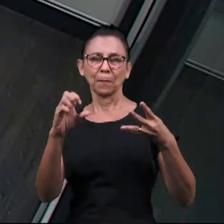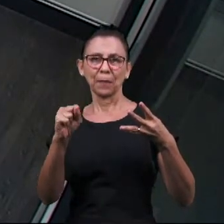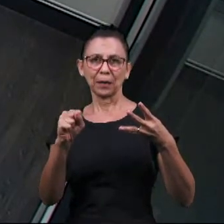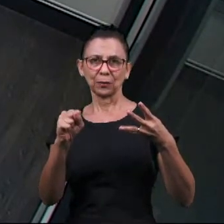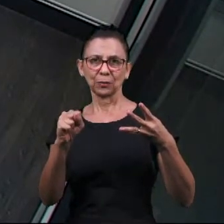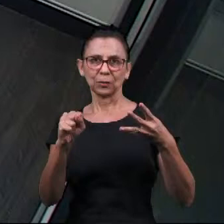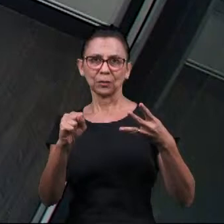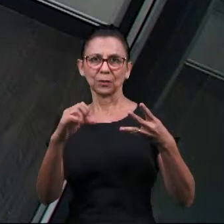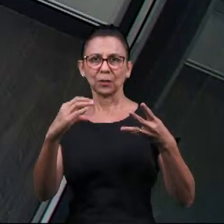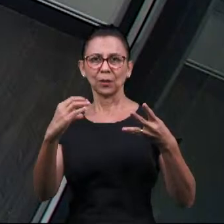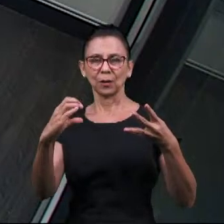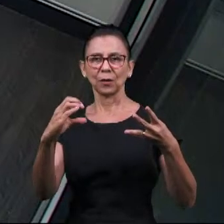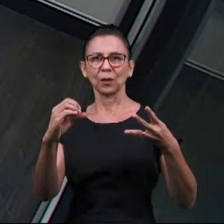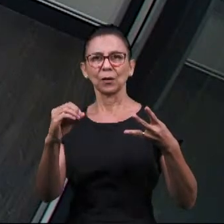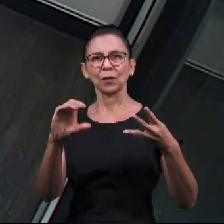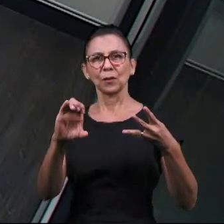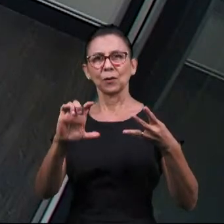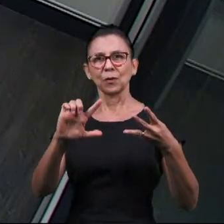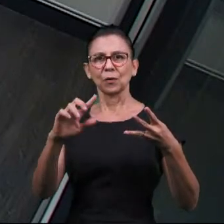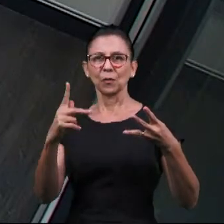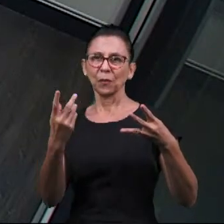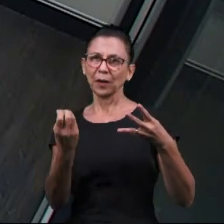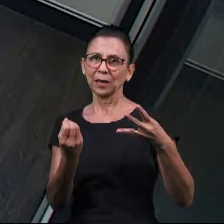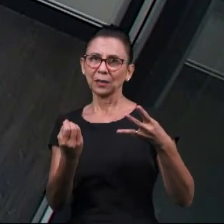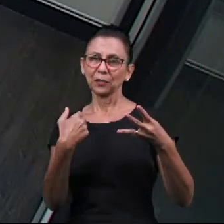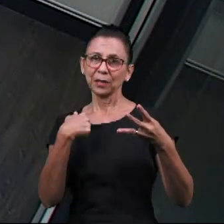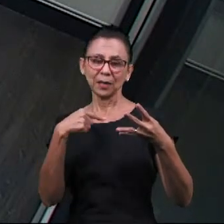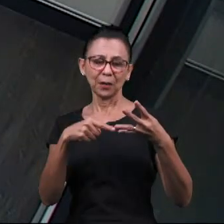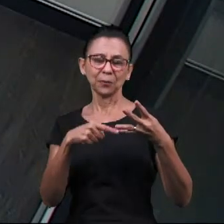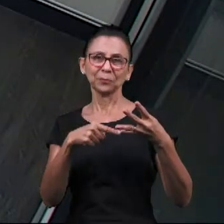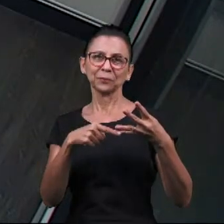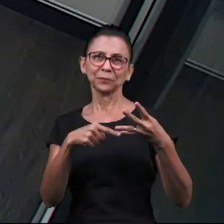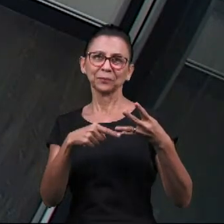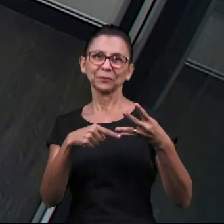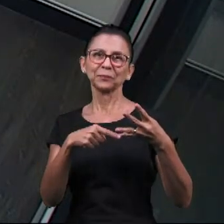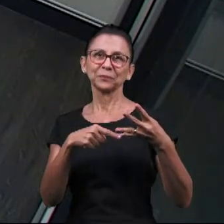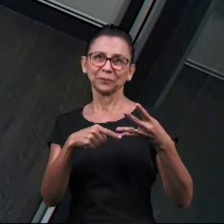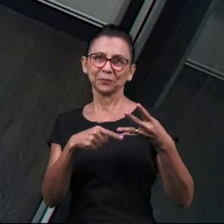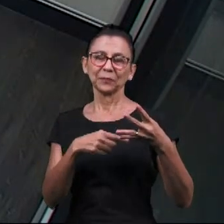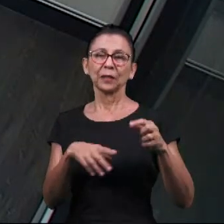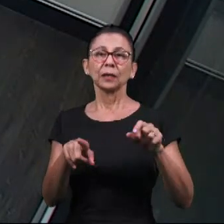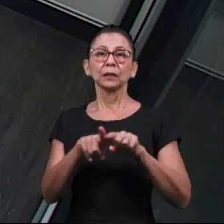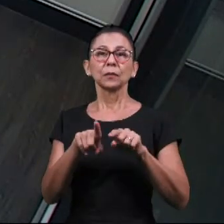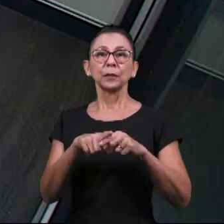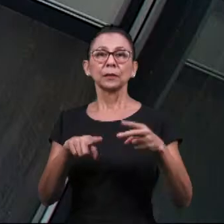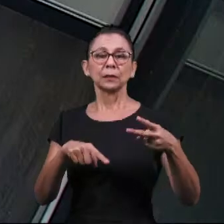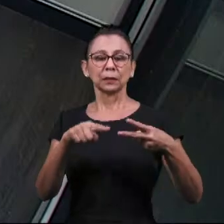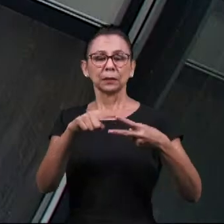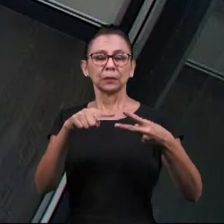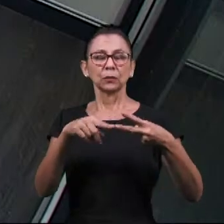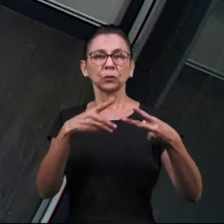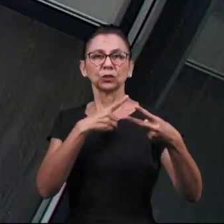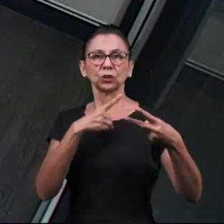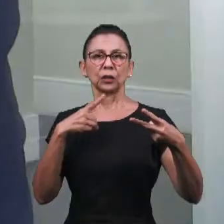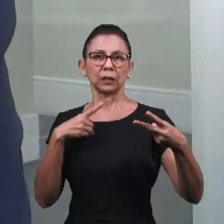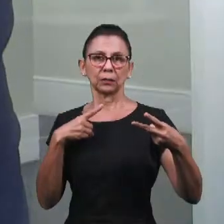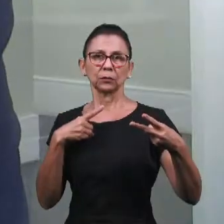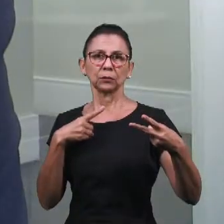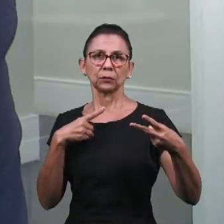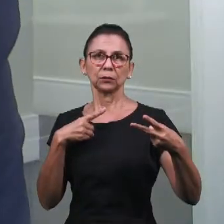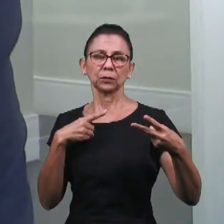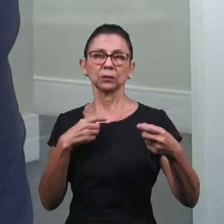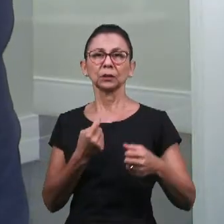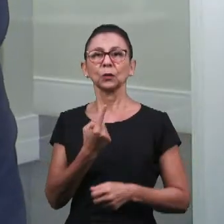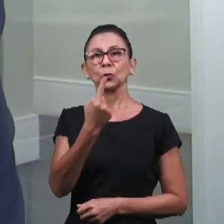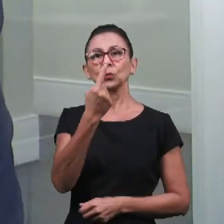Então, família de ministérios, né? Glória a Jesus. Tem mais 2 diáconos, né? E da minha irmã, a única irmã